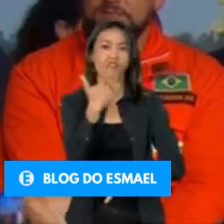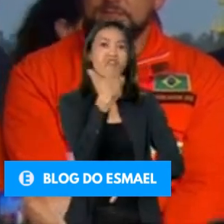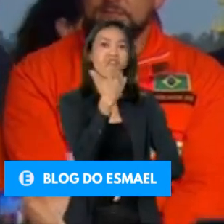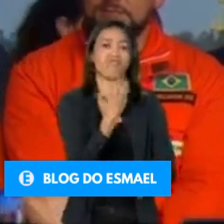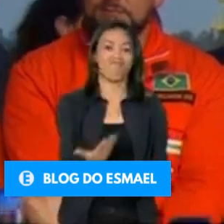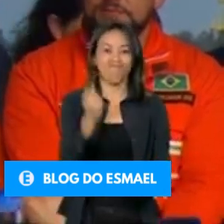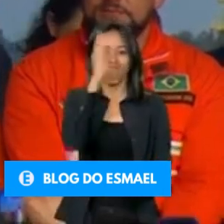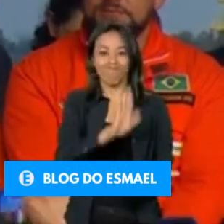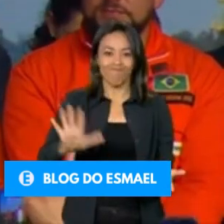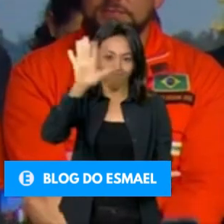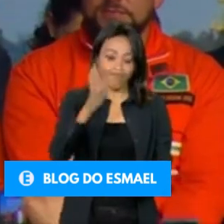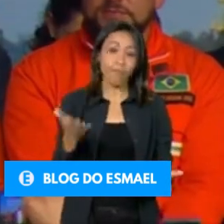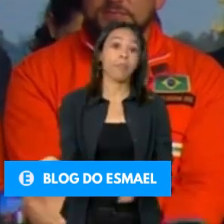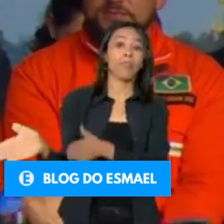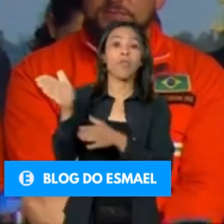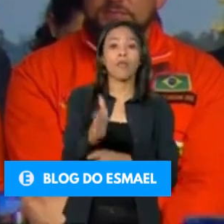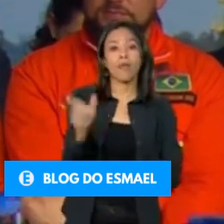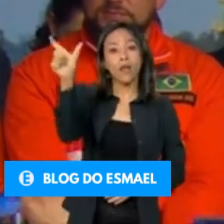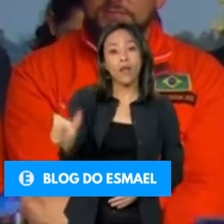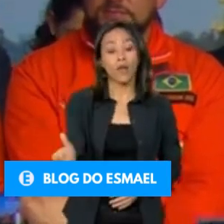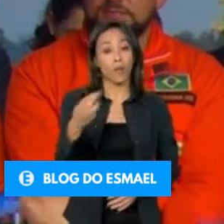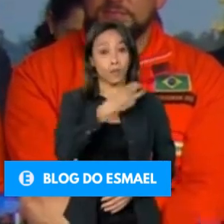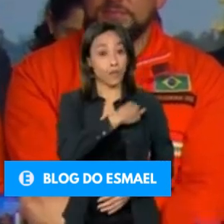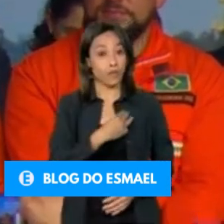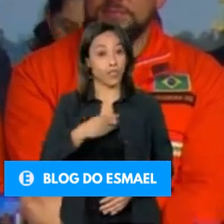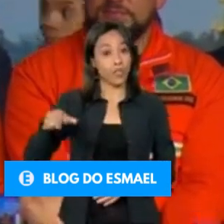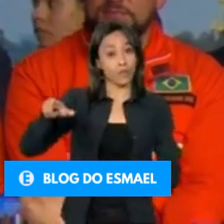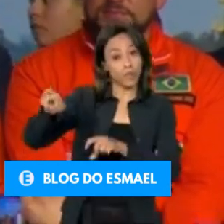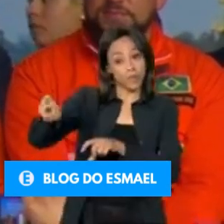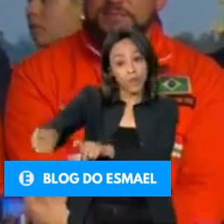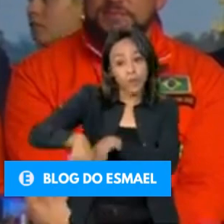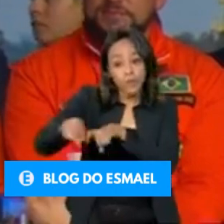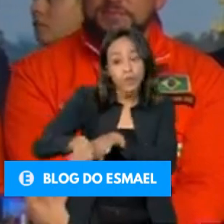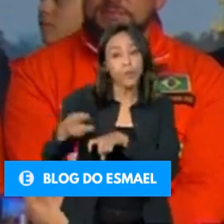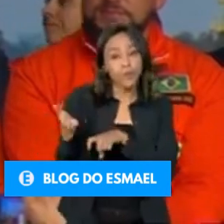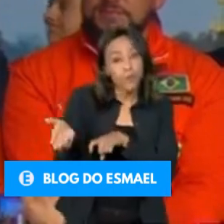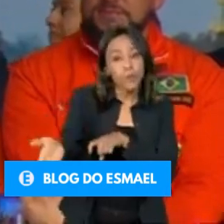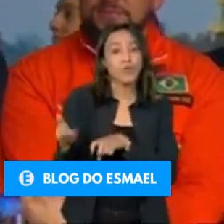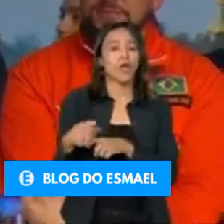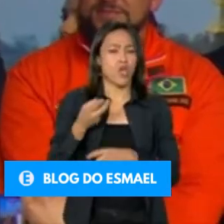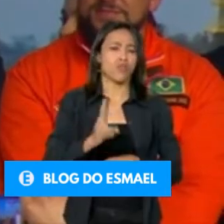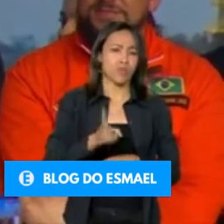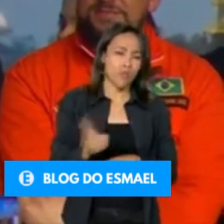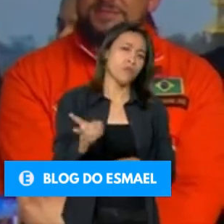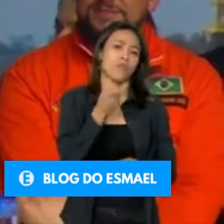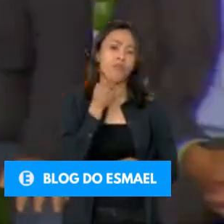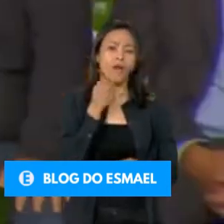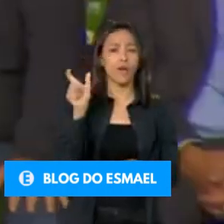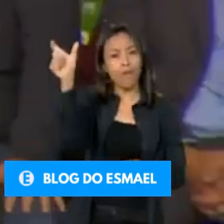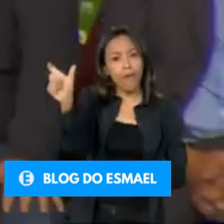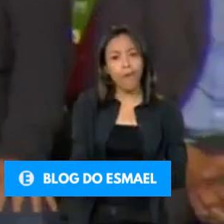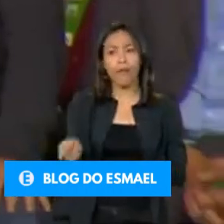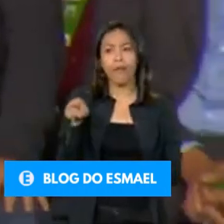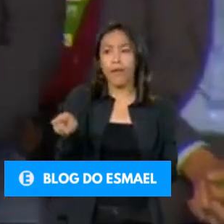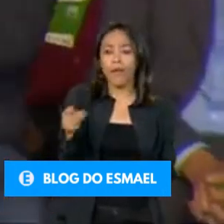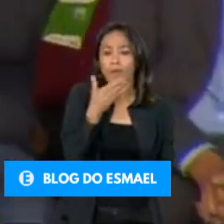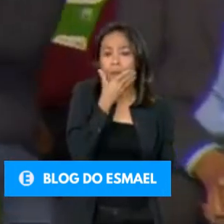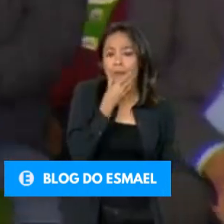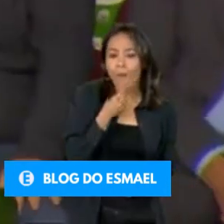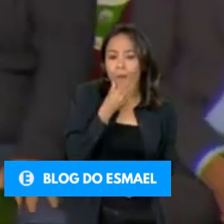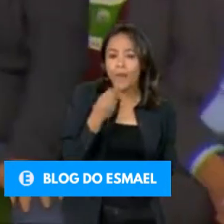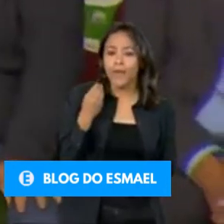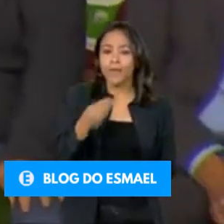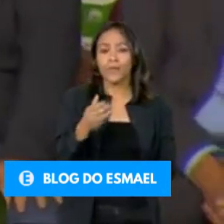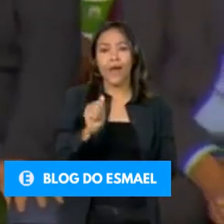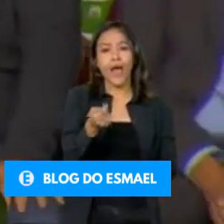cumprimentar o meu ministro Carlos Fávaro, ministro da Agricultura e Pecuária. Eu digo sempre que o Fávaro, ele é um homem do agronegócio